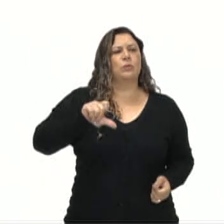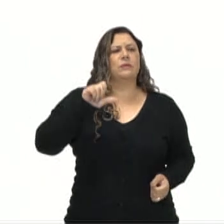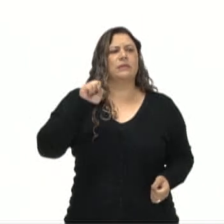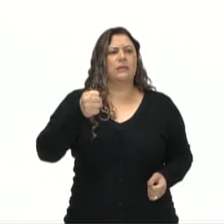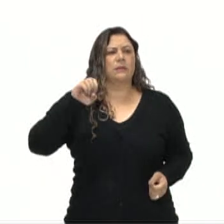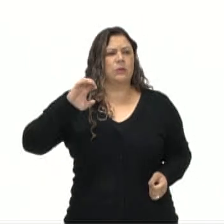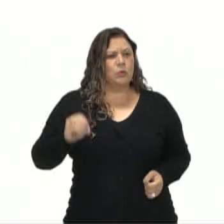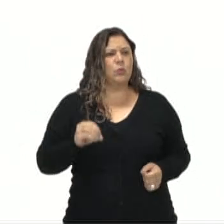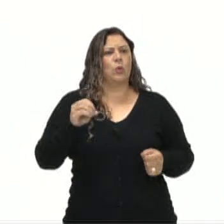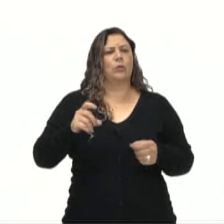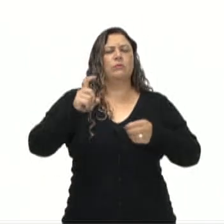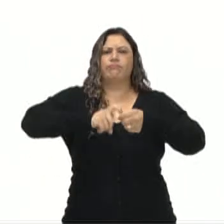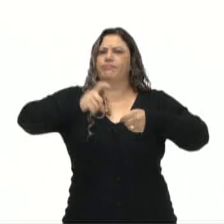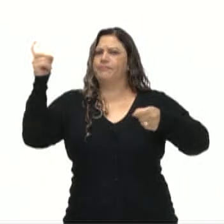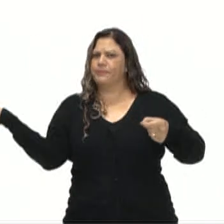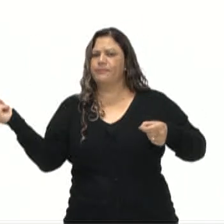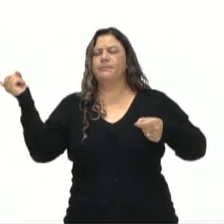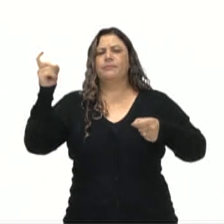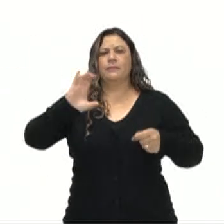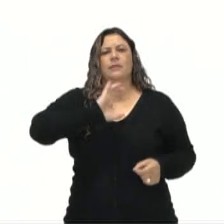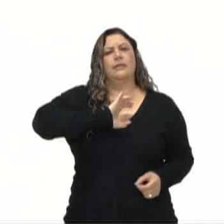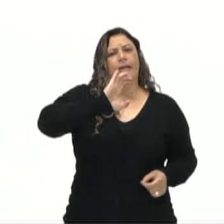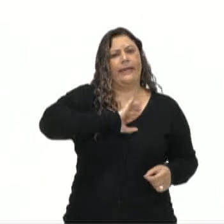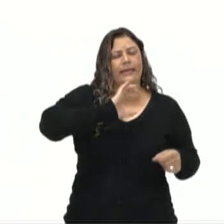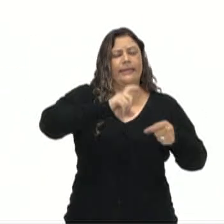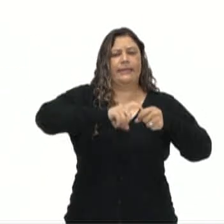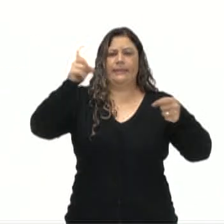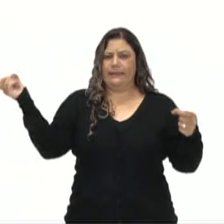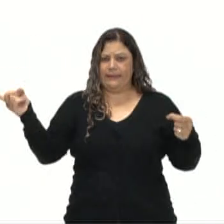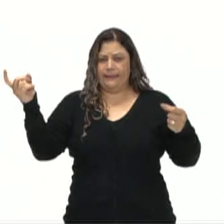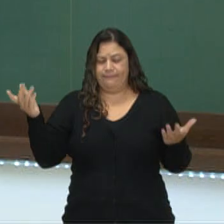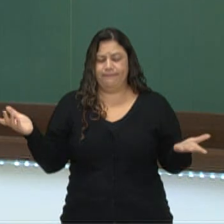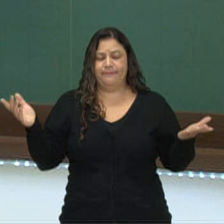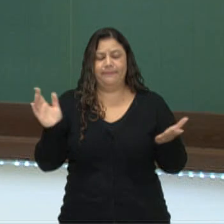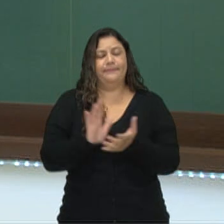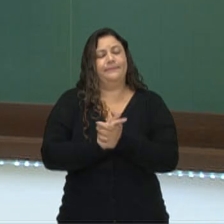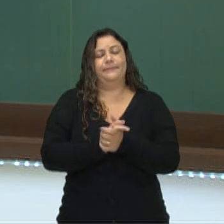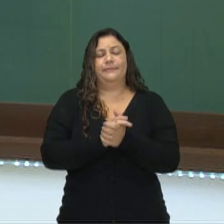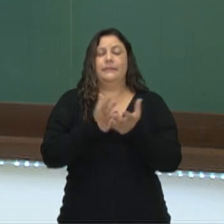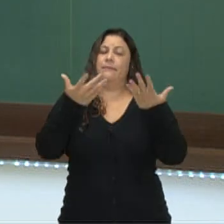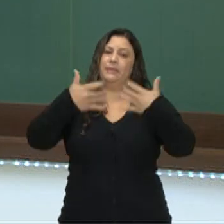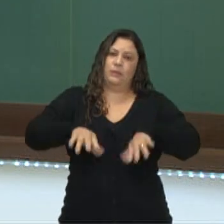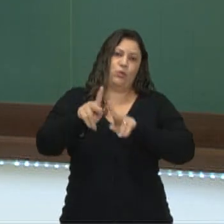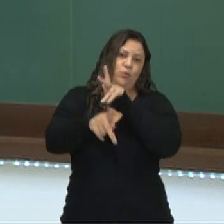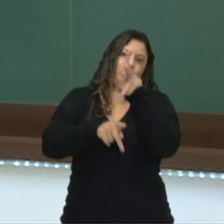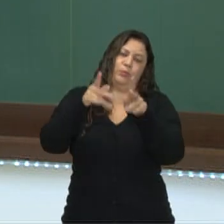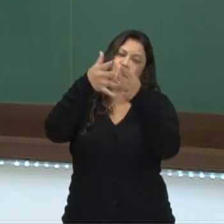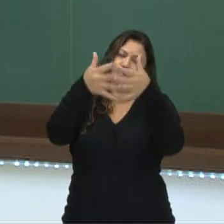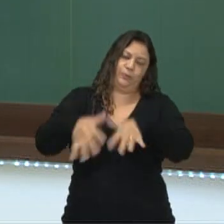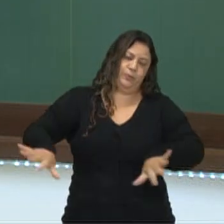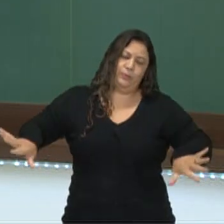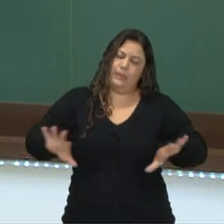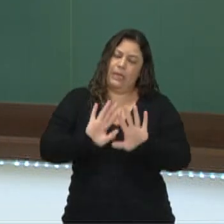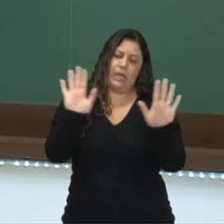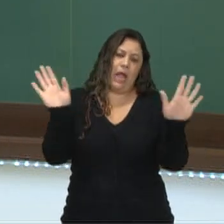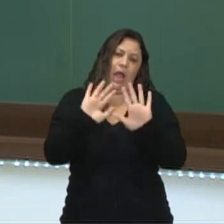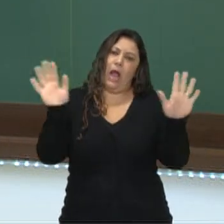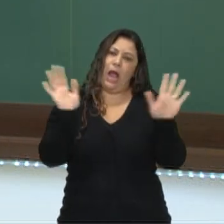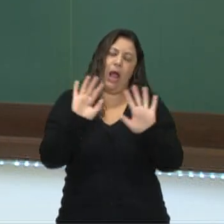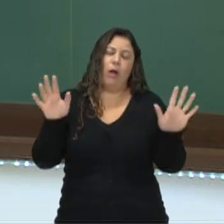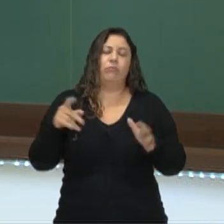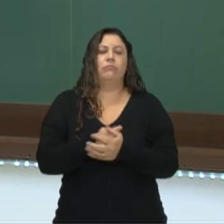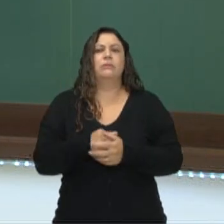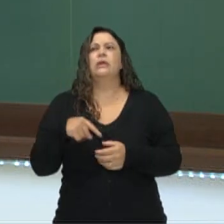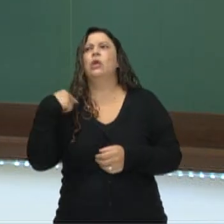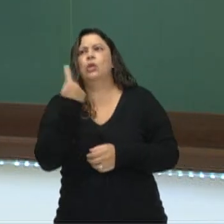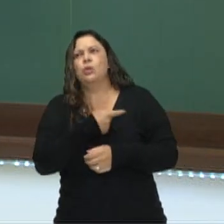plebiscito sobre a separação de Quebec do Canadá. Claro que foi rejeitado. O Quebec, ele falou assim, não, porque nós temos